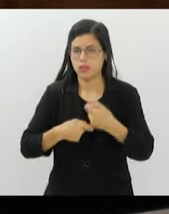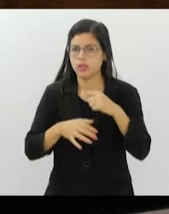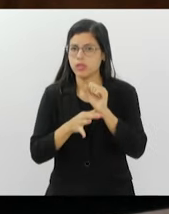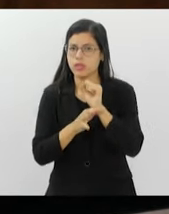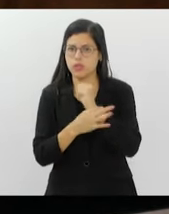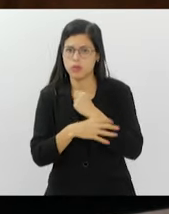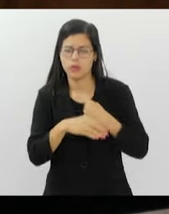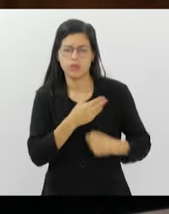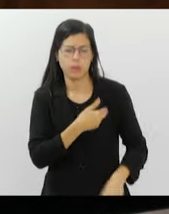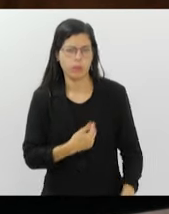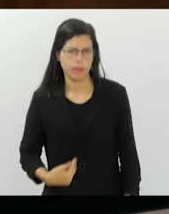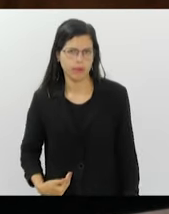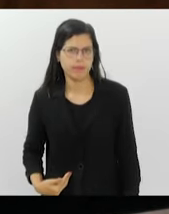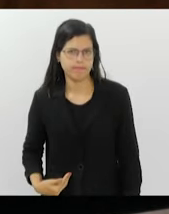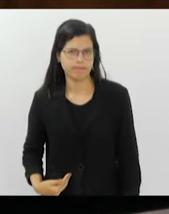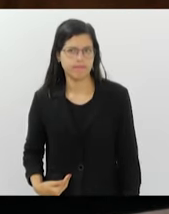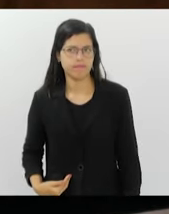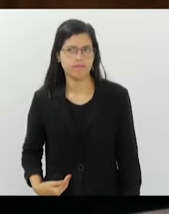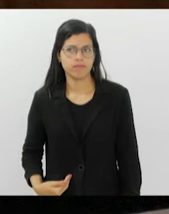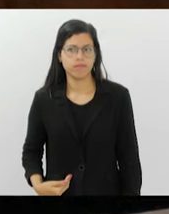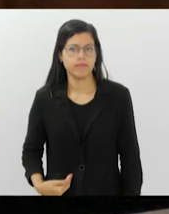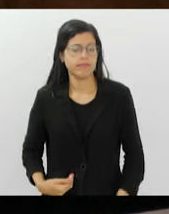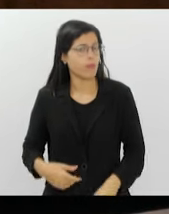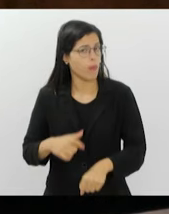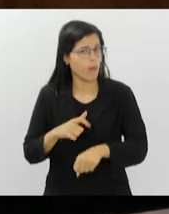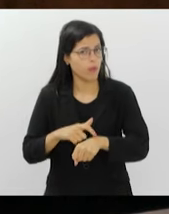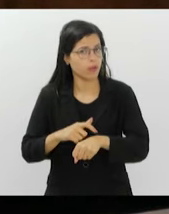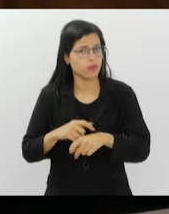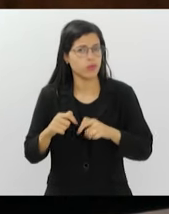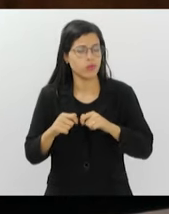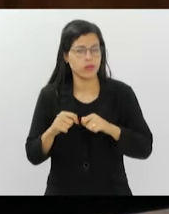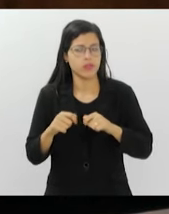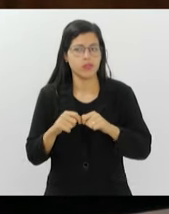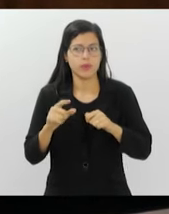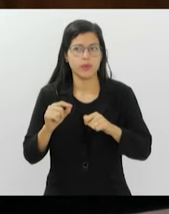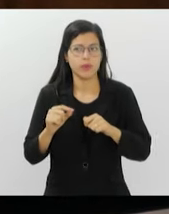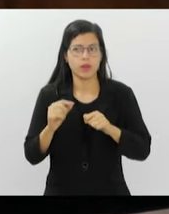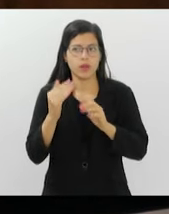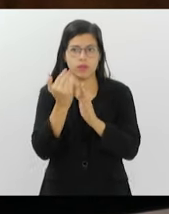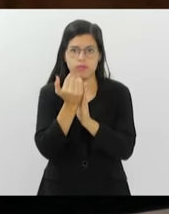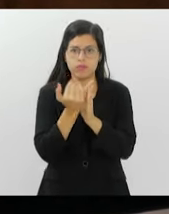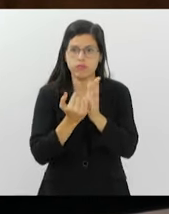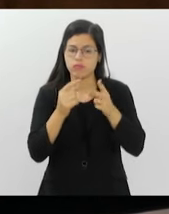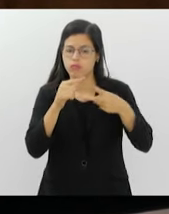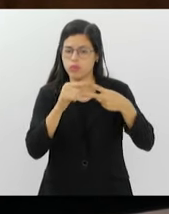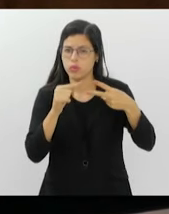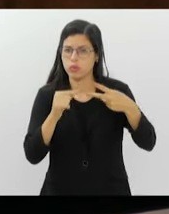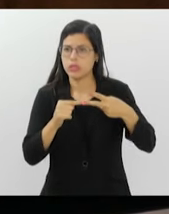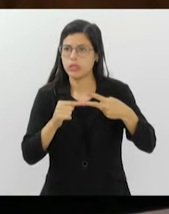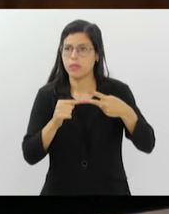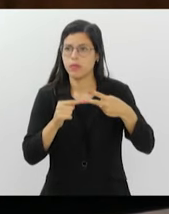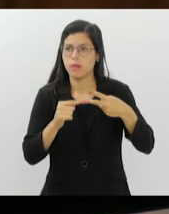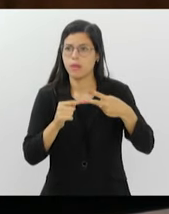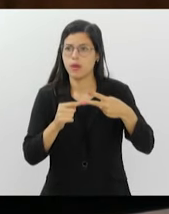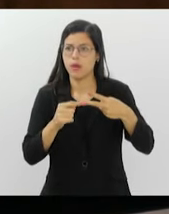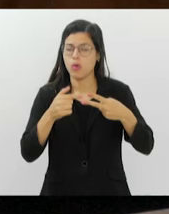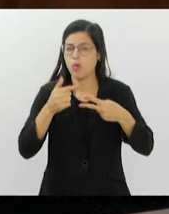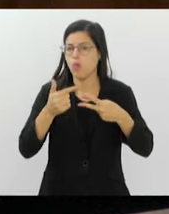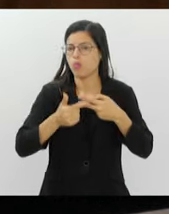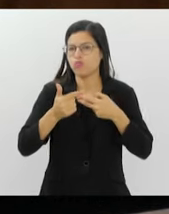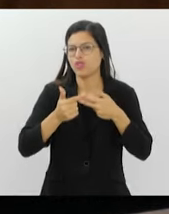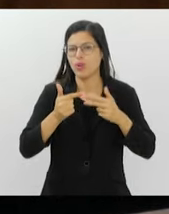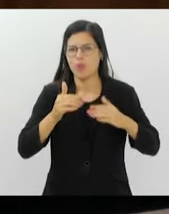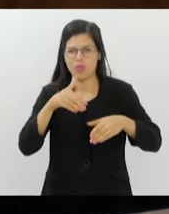Pública então era a hora de fazer uma pauta com esses dois dois temas o segundo turno já